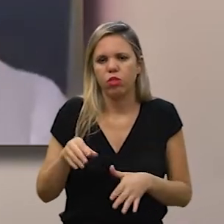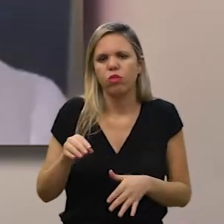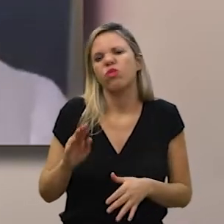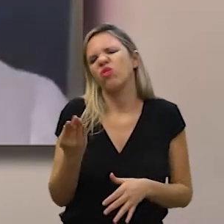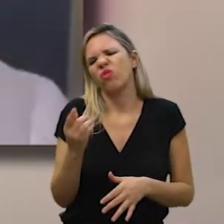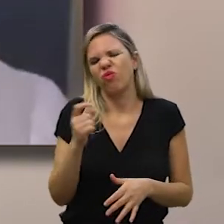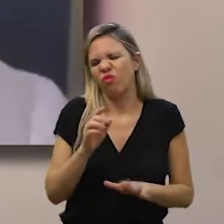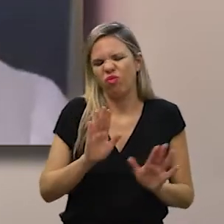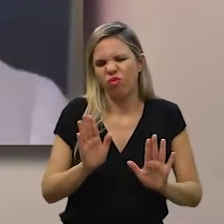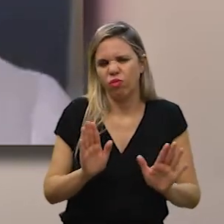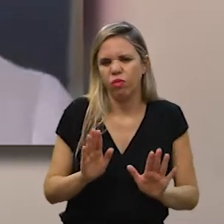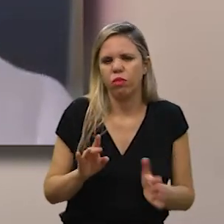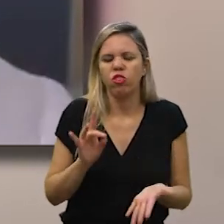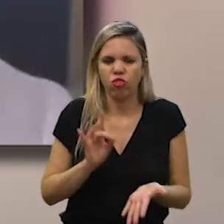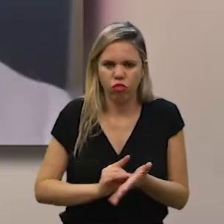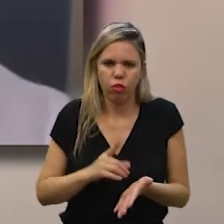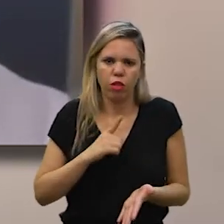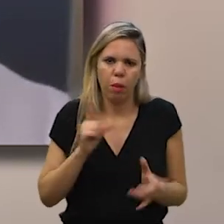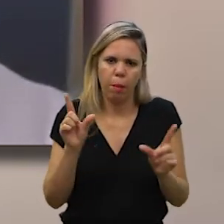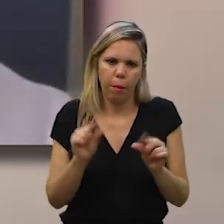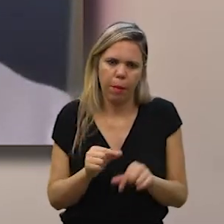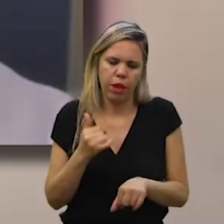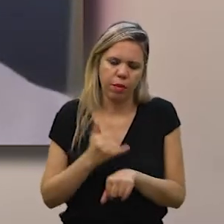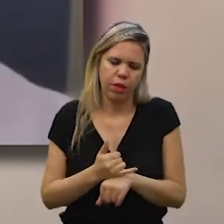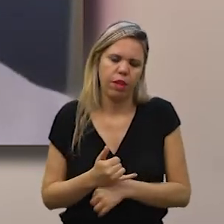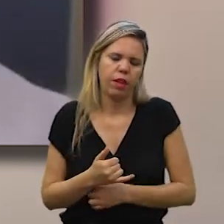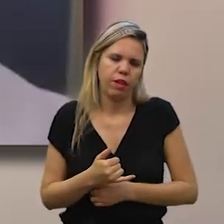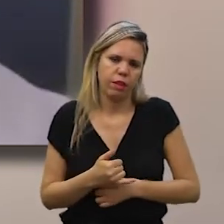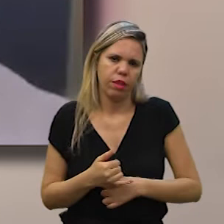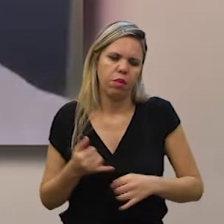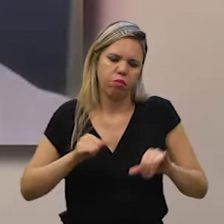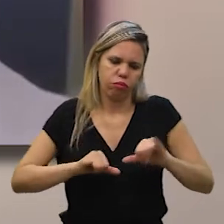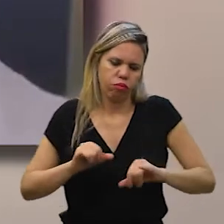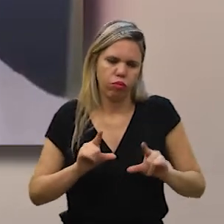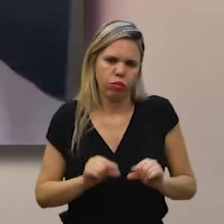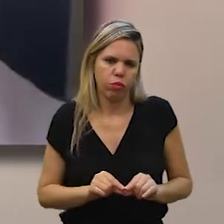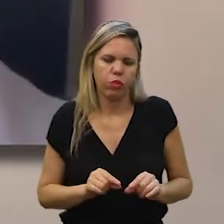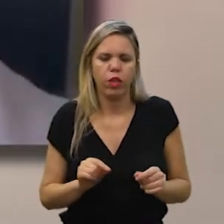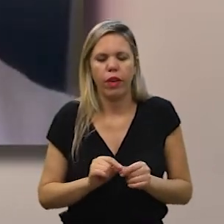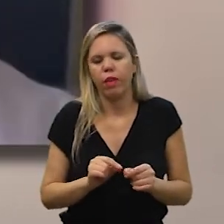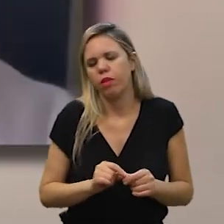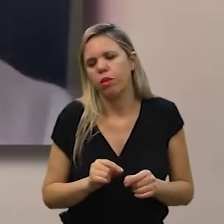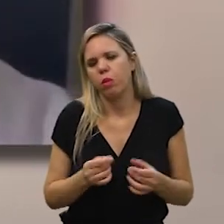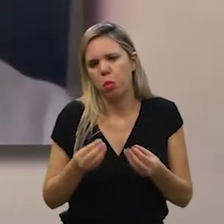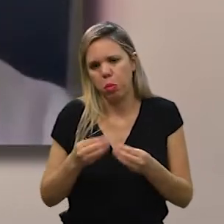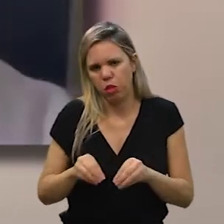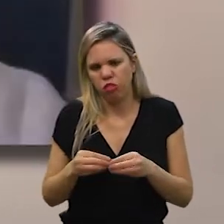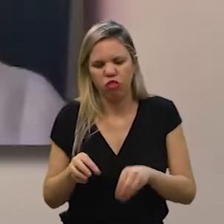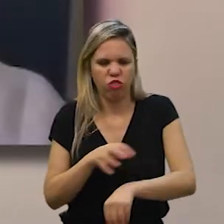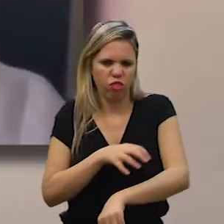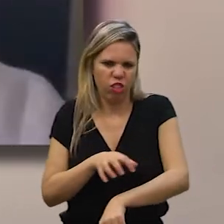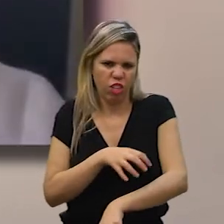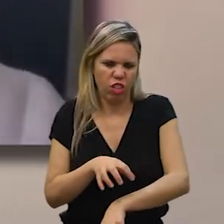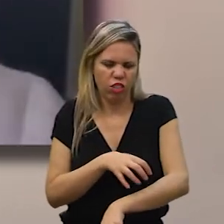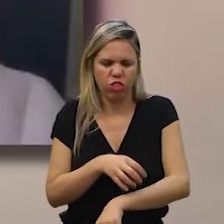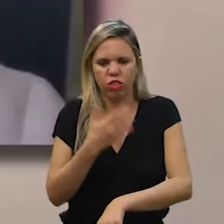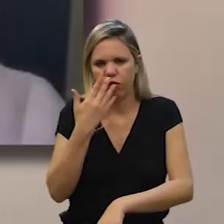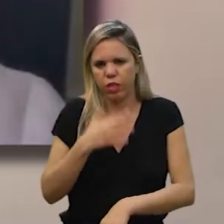bijuzinha, porque a joia tem menos metais que fazem com que a criança tenha